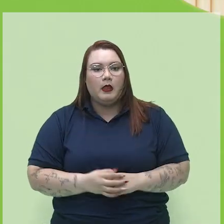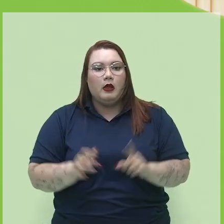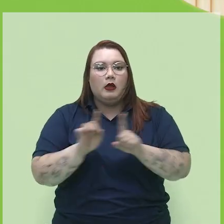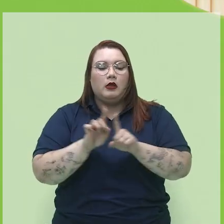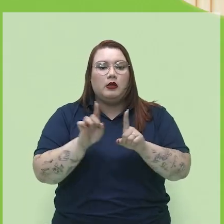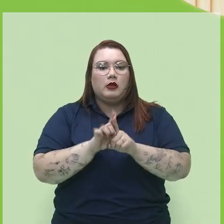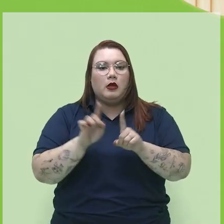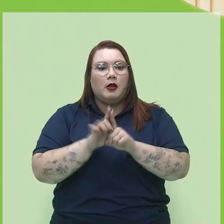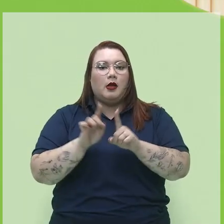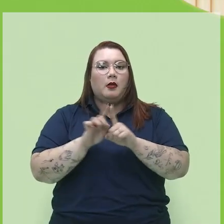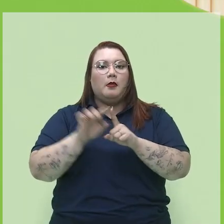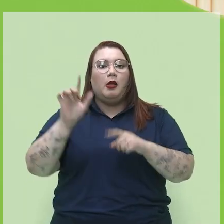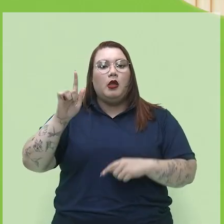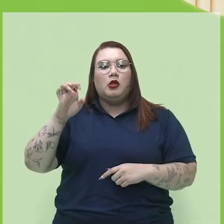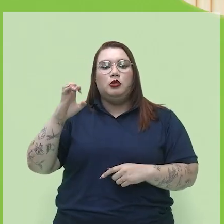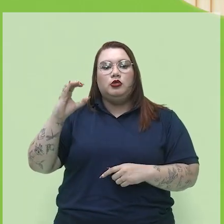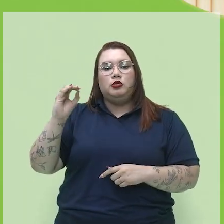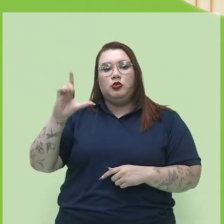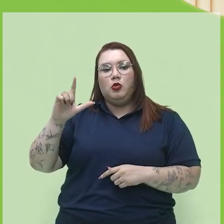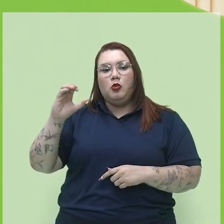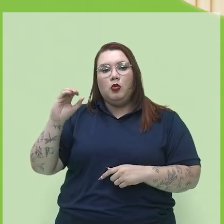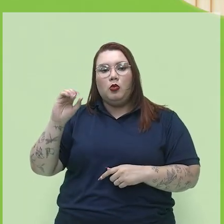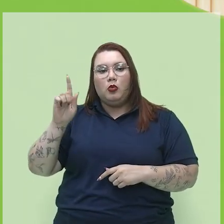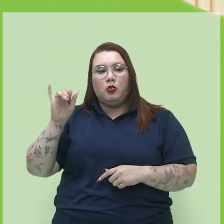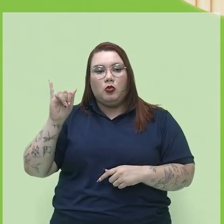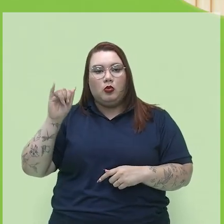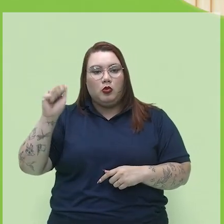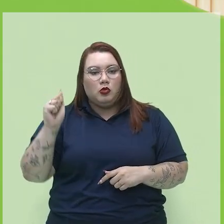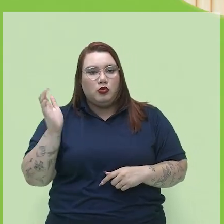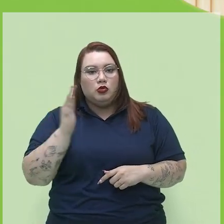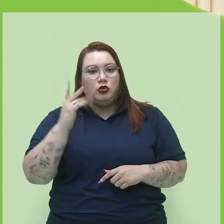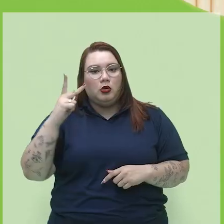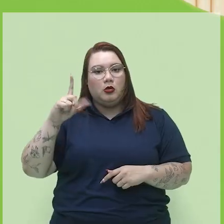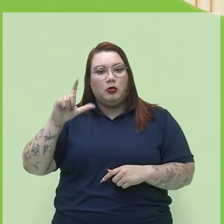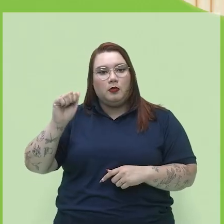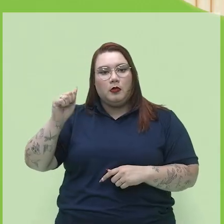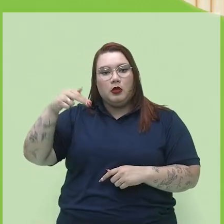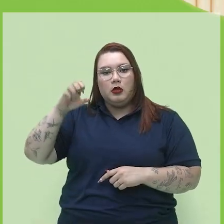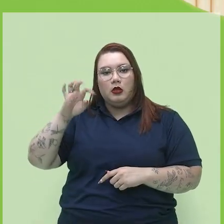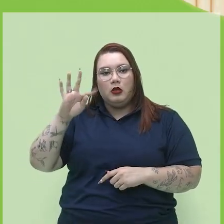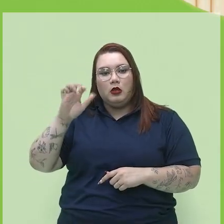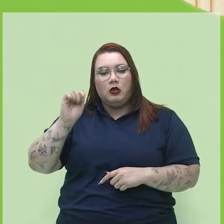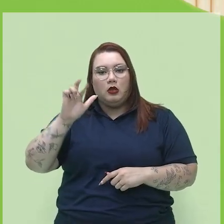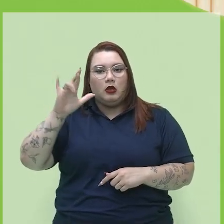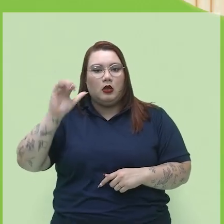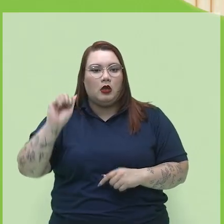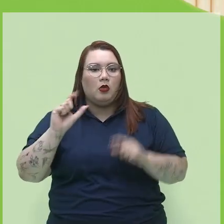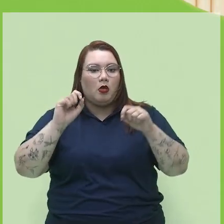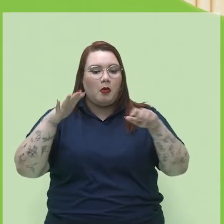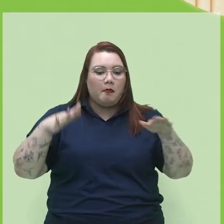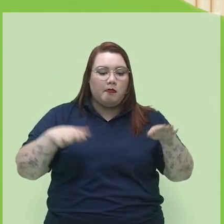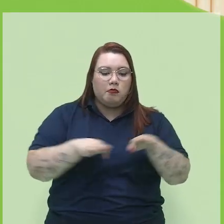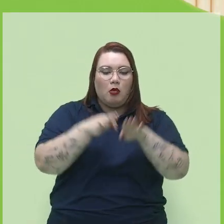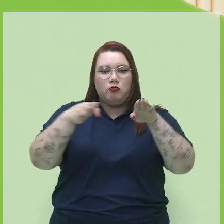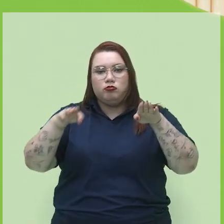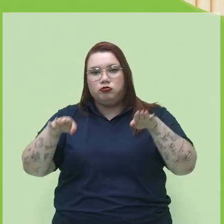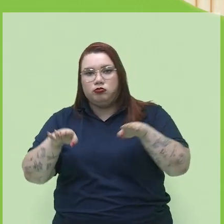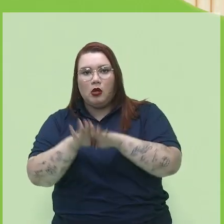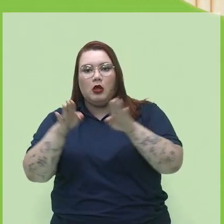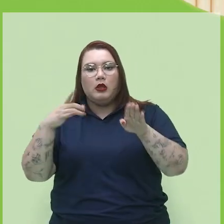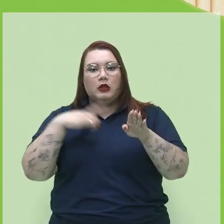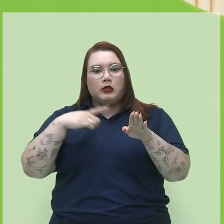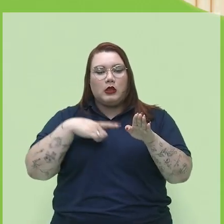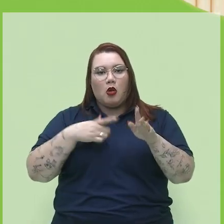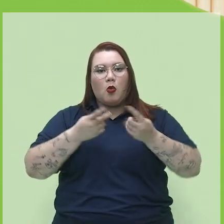A geologia planetária, né, que é a tectônica de placas com potencial regulador